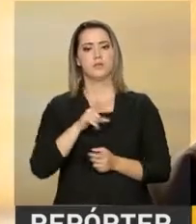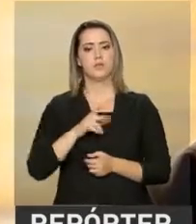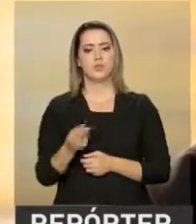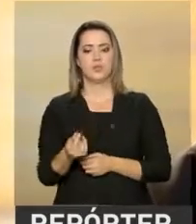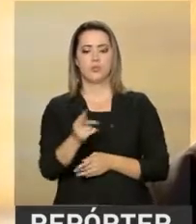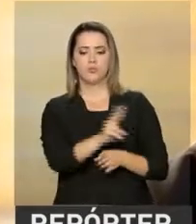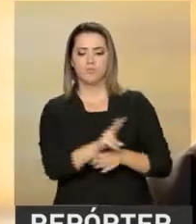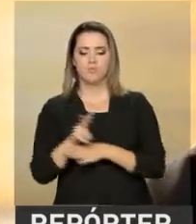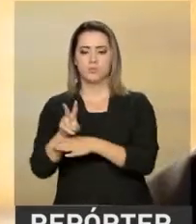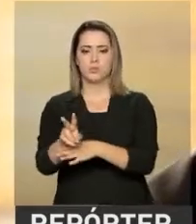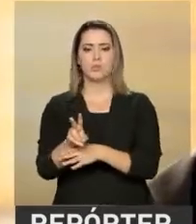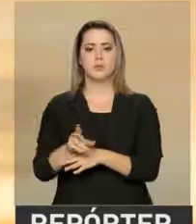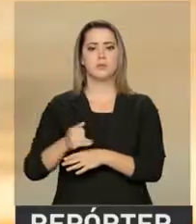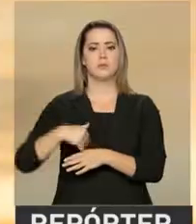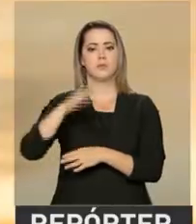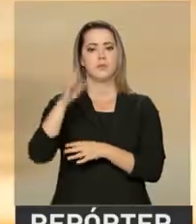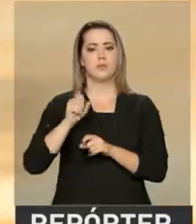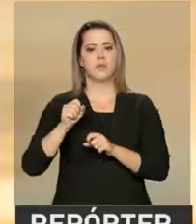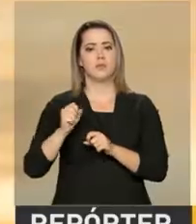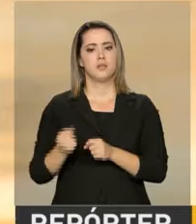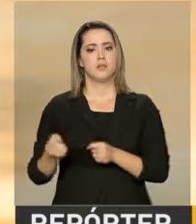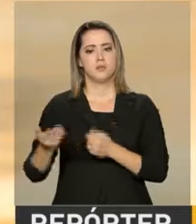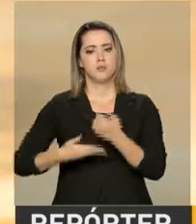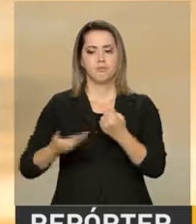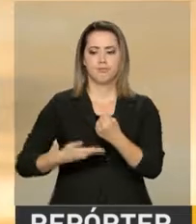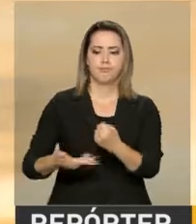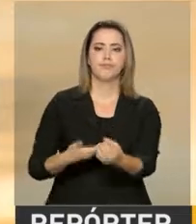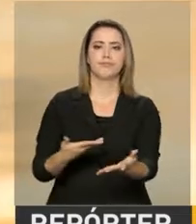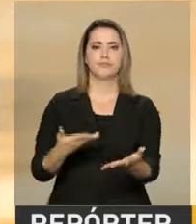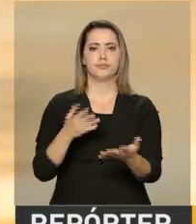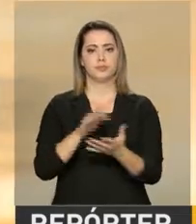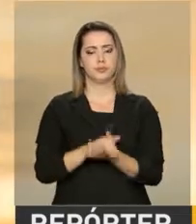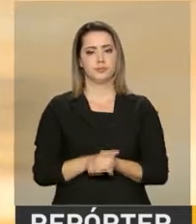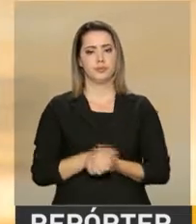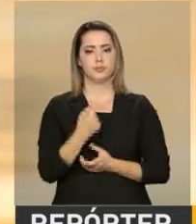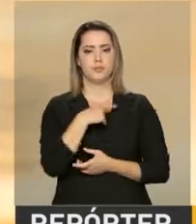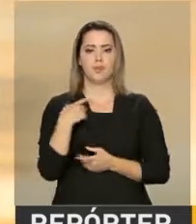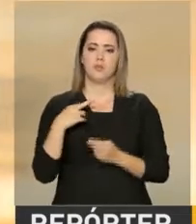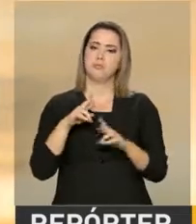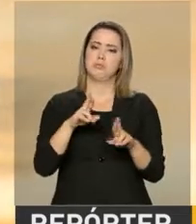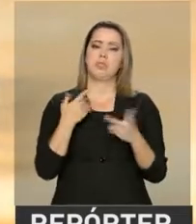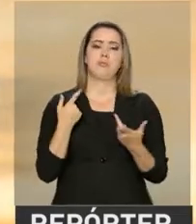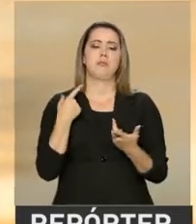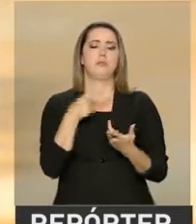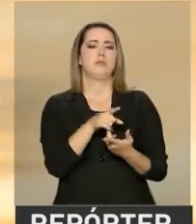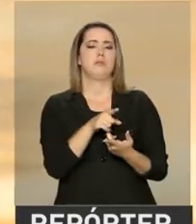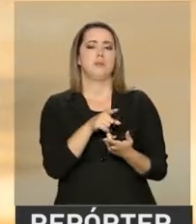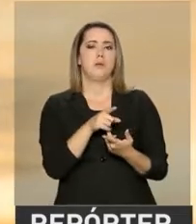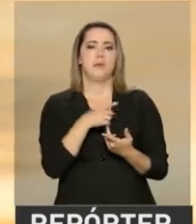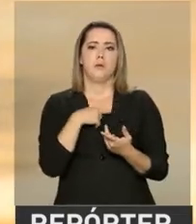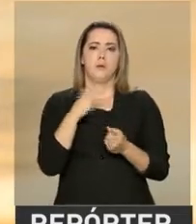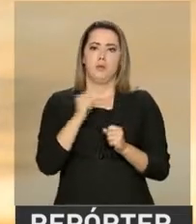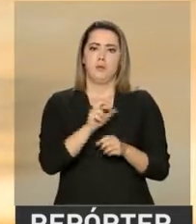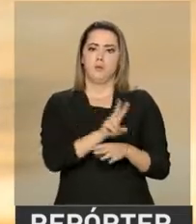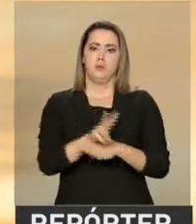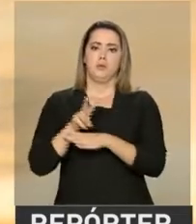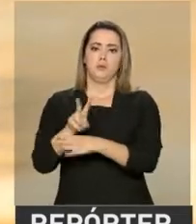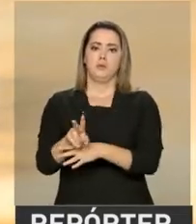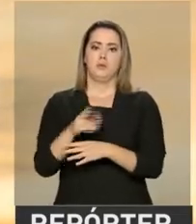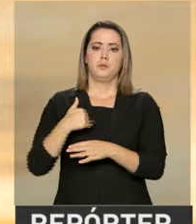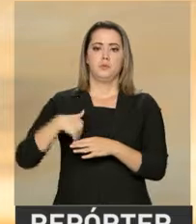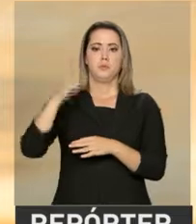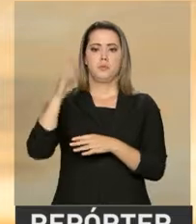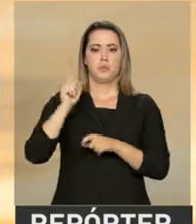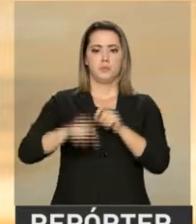dinheiro mais aí para nós produzir mais. A gente tem a expectativa aí de conseguir um financiamento bom aí para